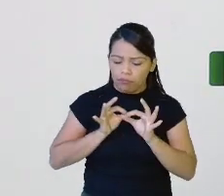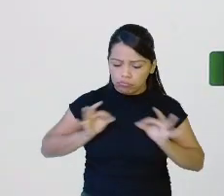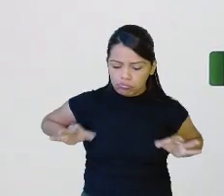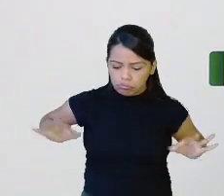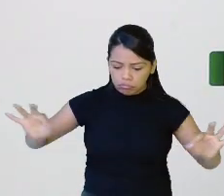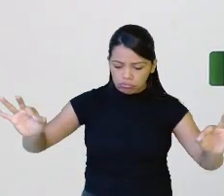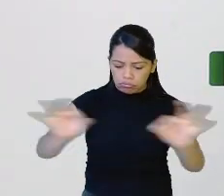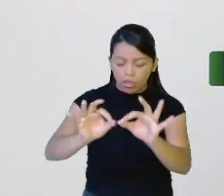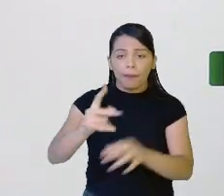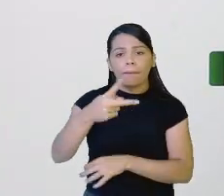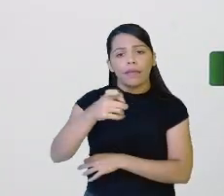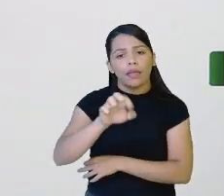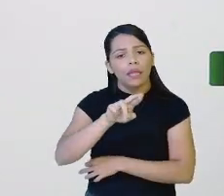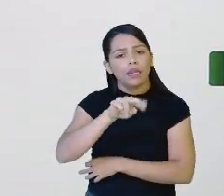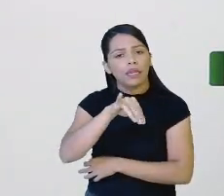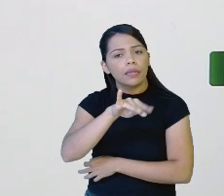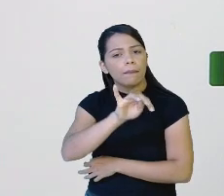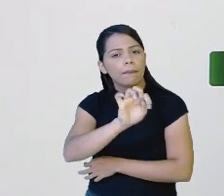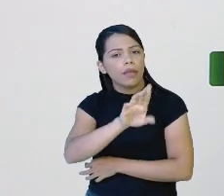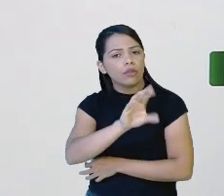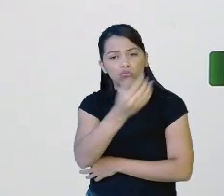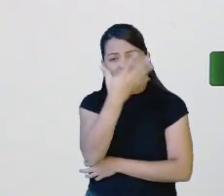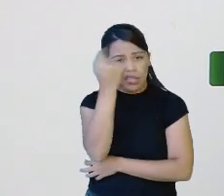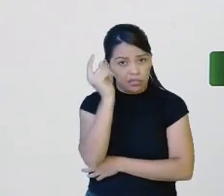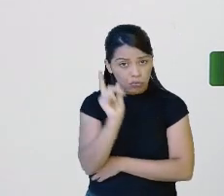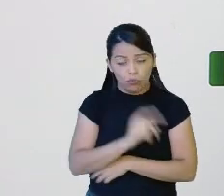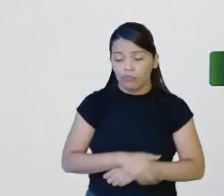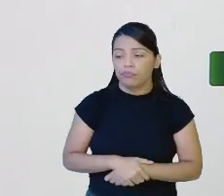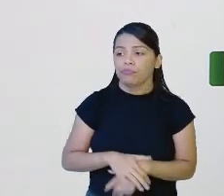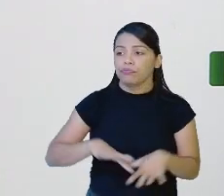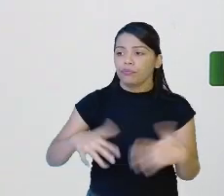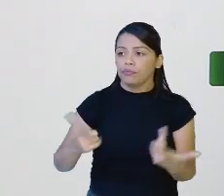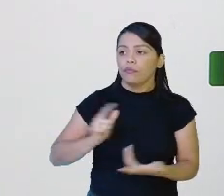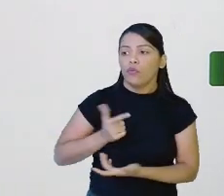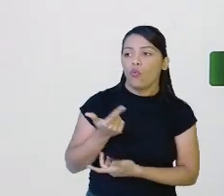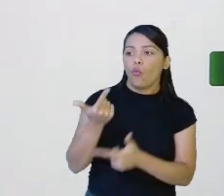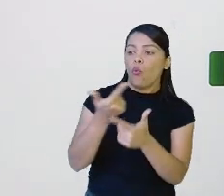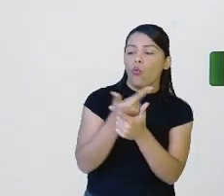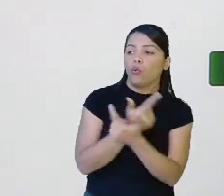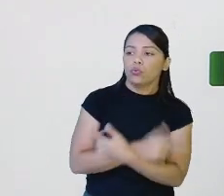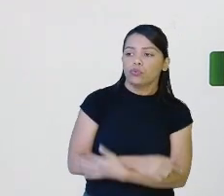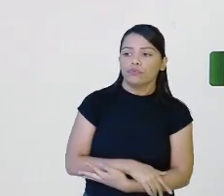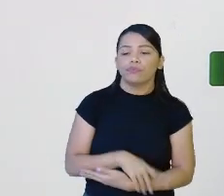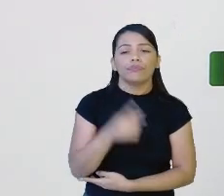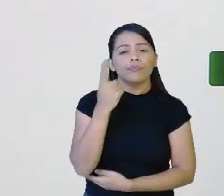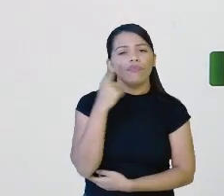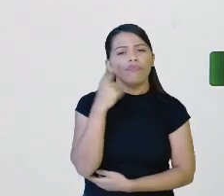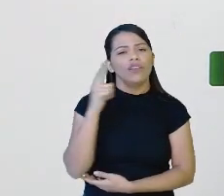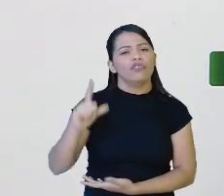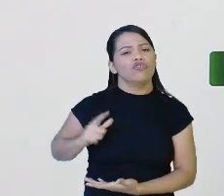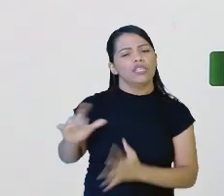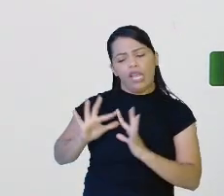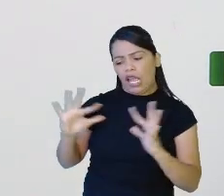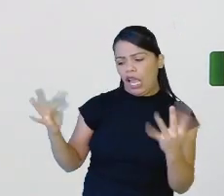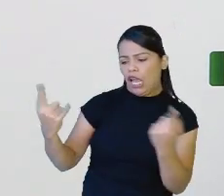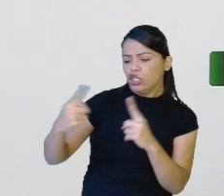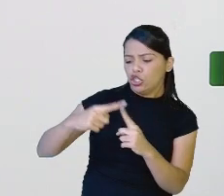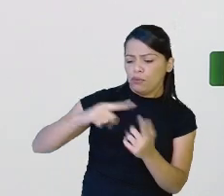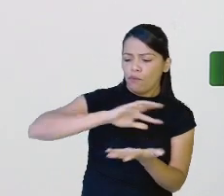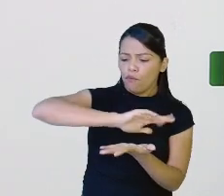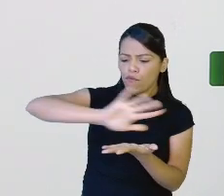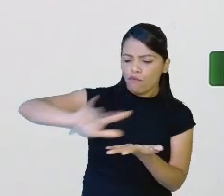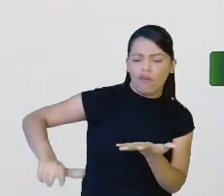Não esquece disso. Aqui eu tenho outro exemplo. Vejam que são cercas variadas. Eu já